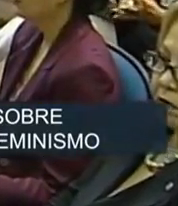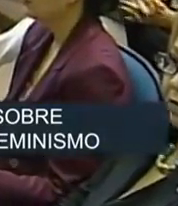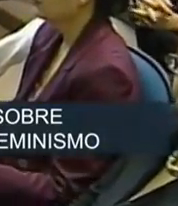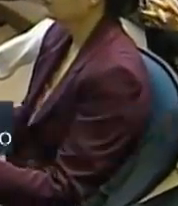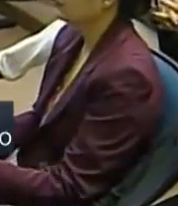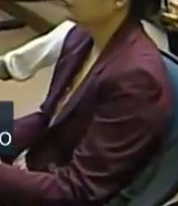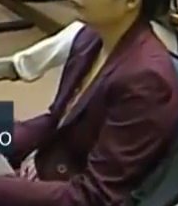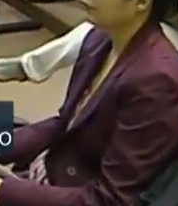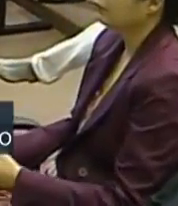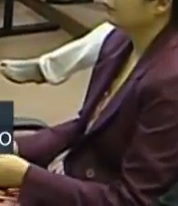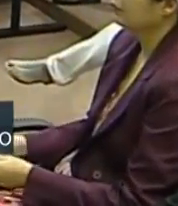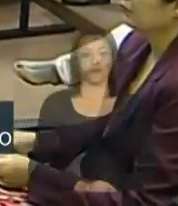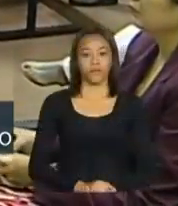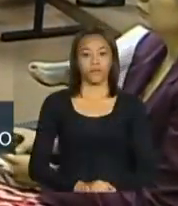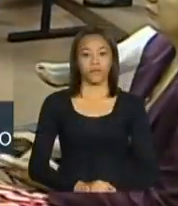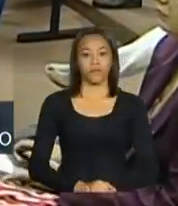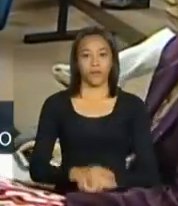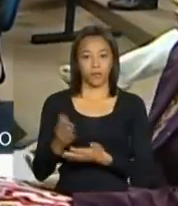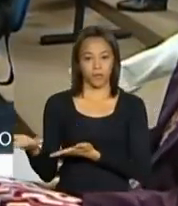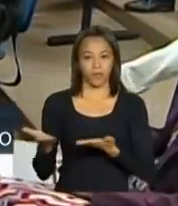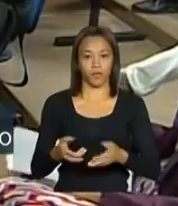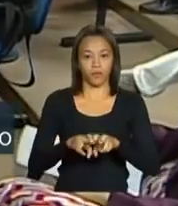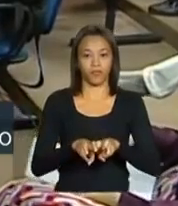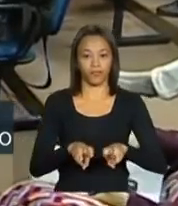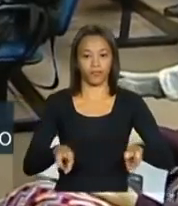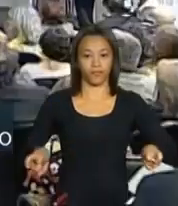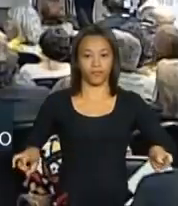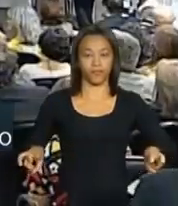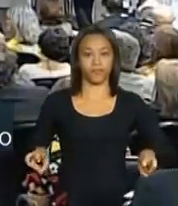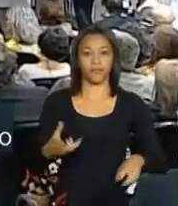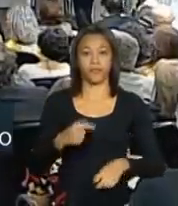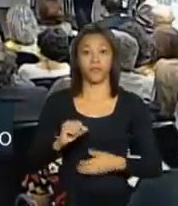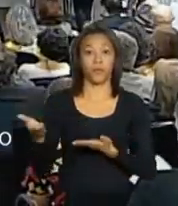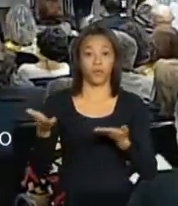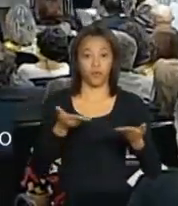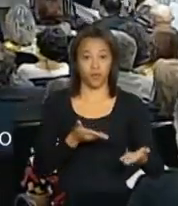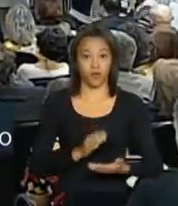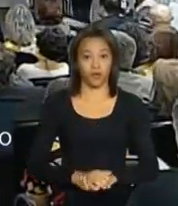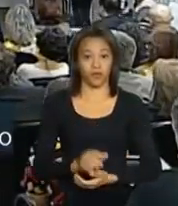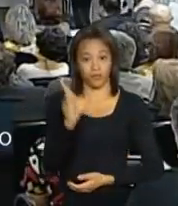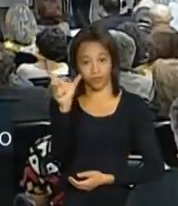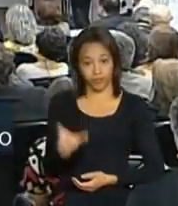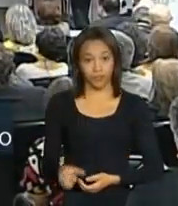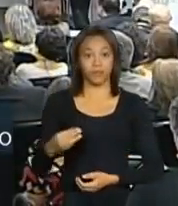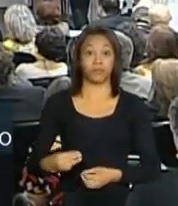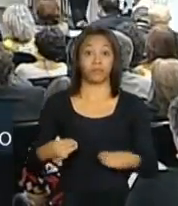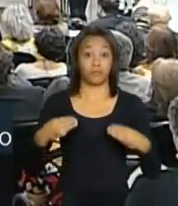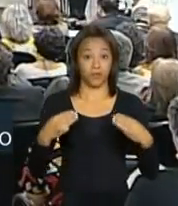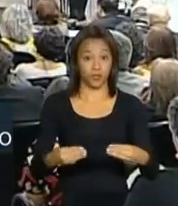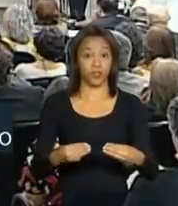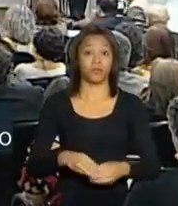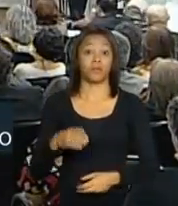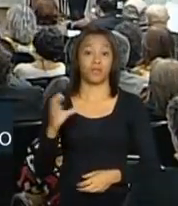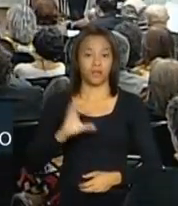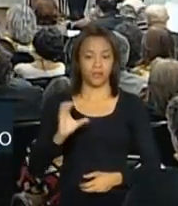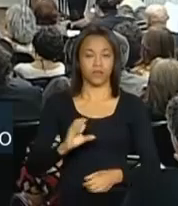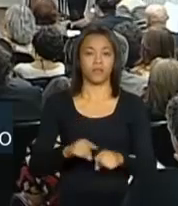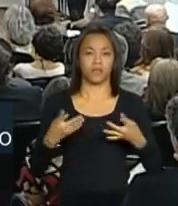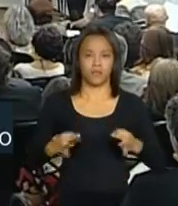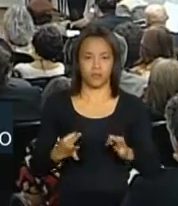Para compor o dispositivo de honra, são convidados o excelentíssimo senhor ministro de Estado da Ciência,